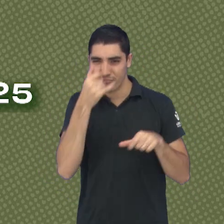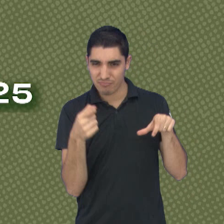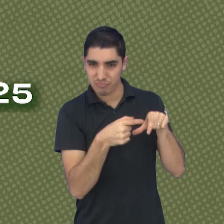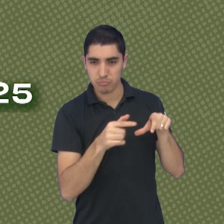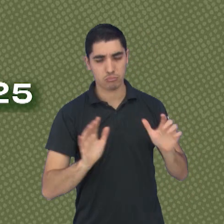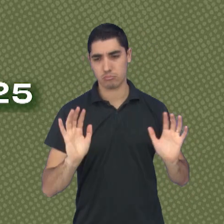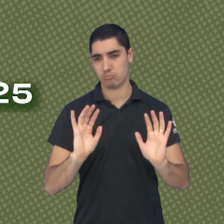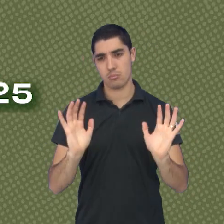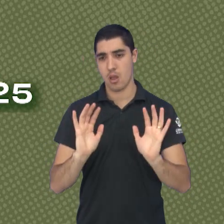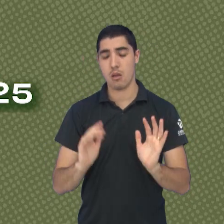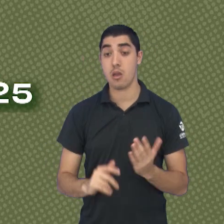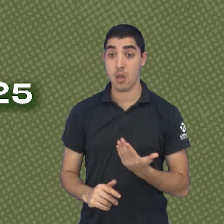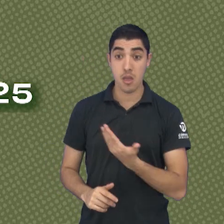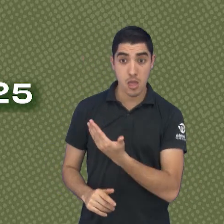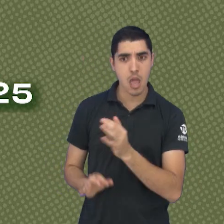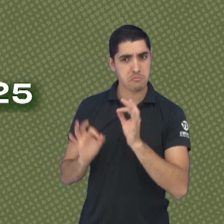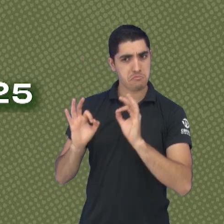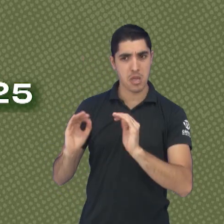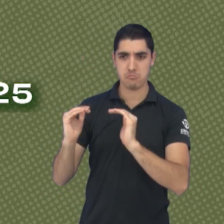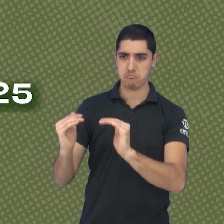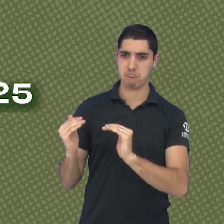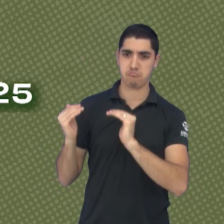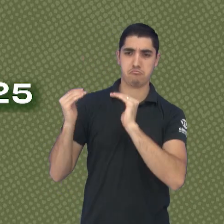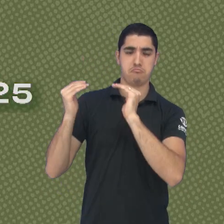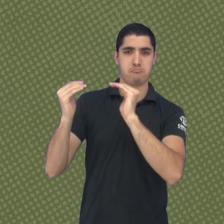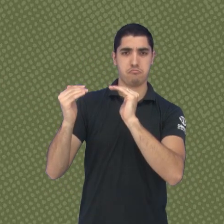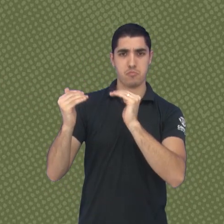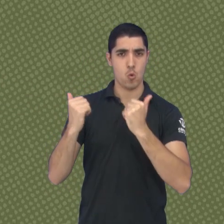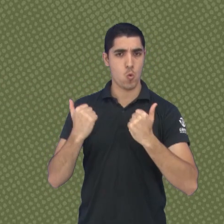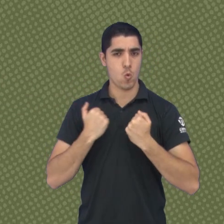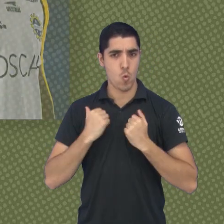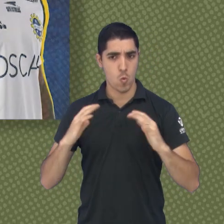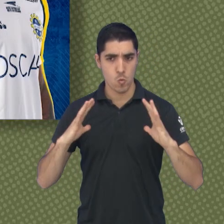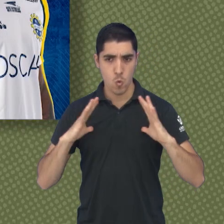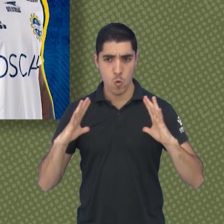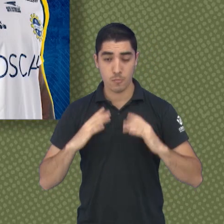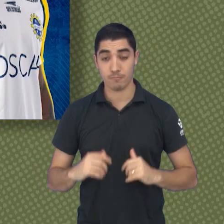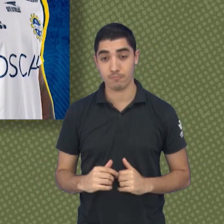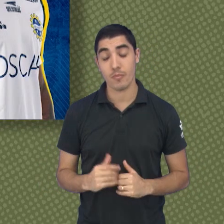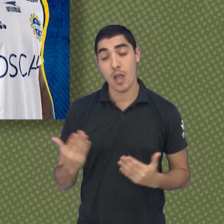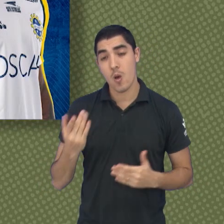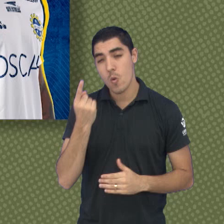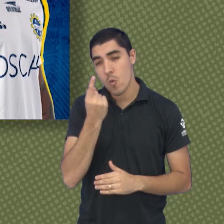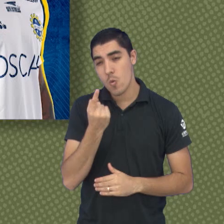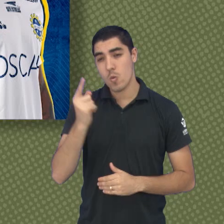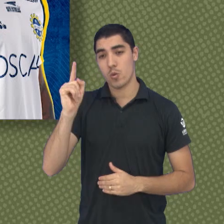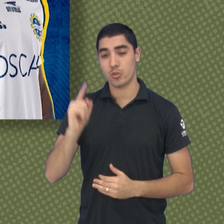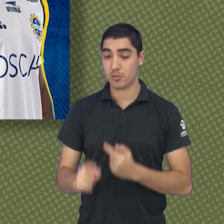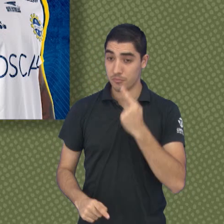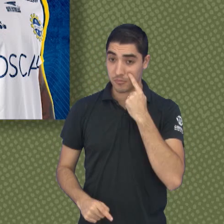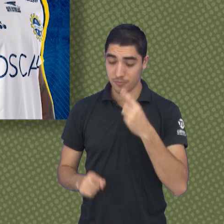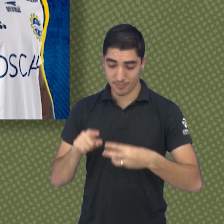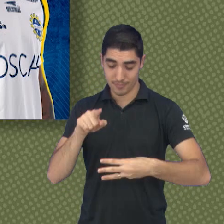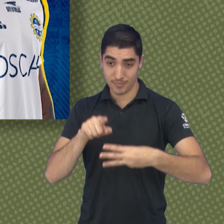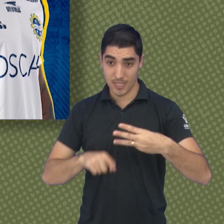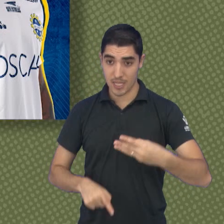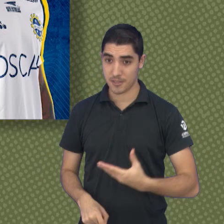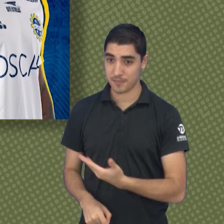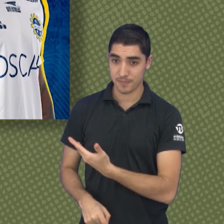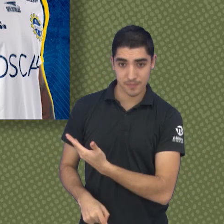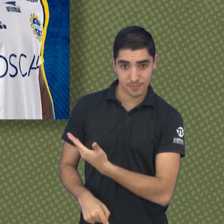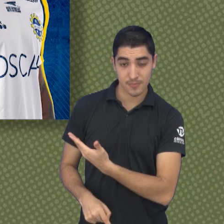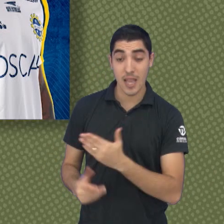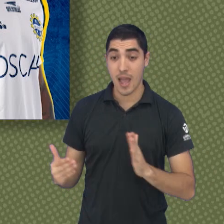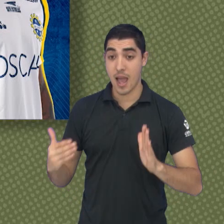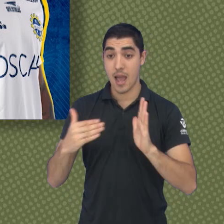É considerado titular na meta joseense. E para finalizar a lista, 3 jogadores têm vínculo